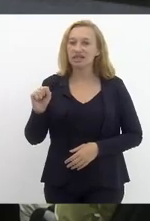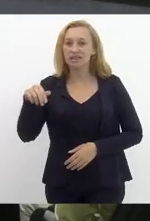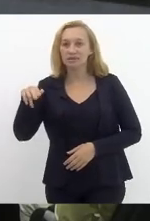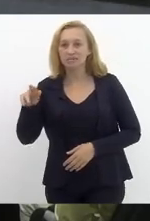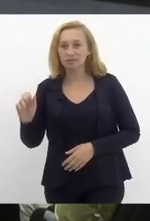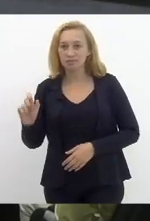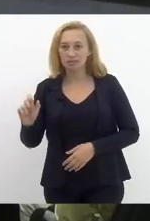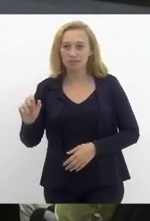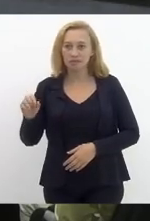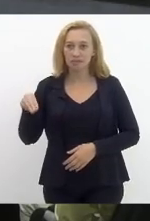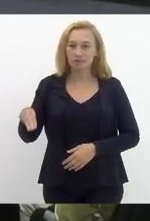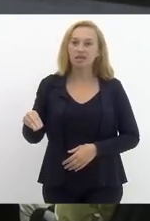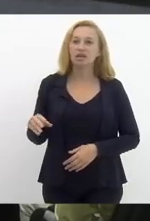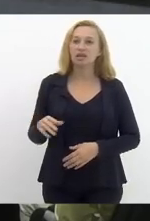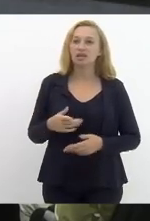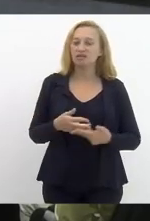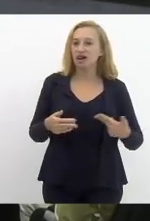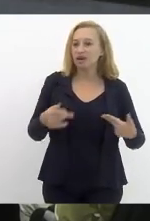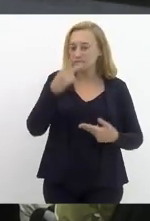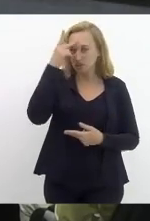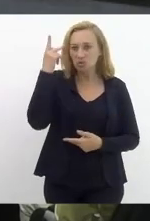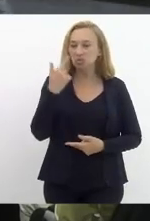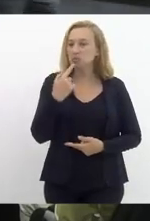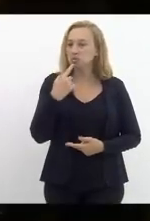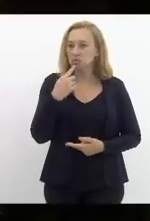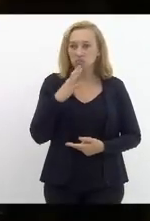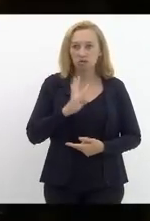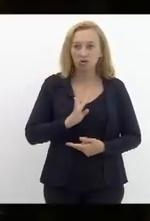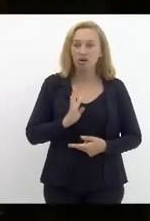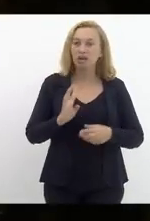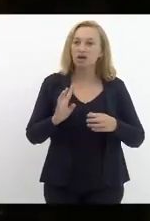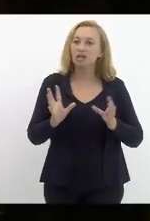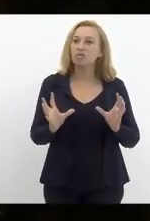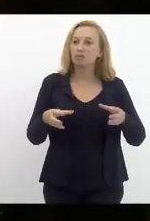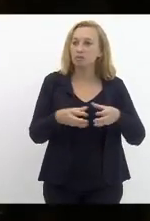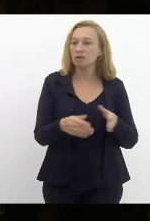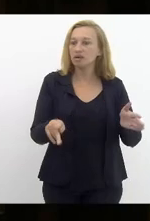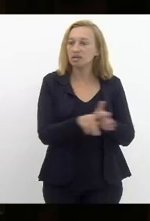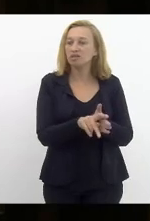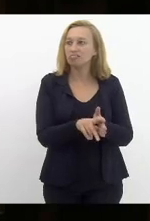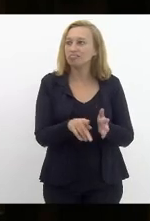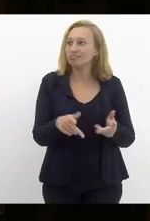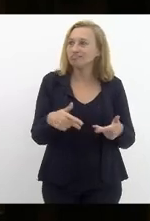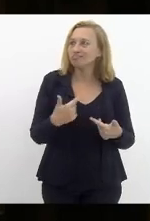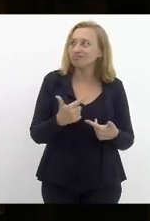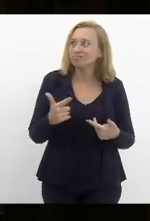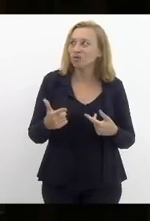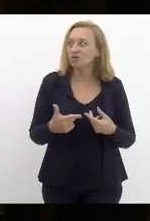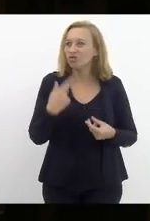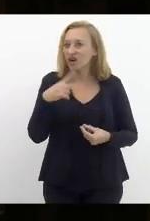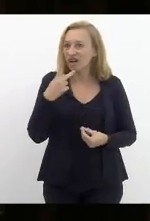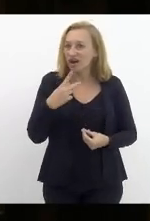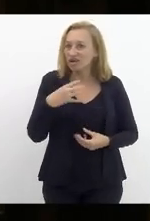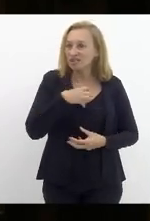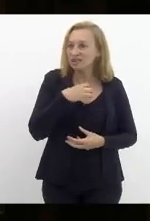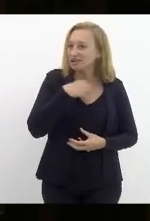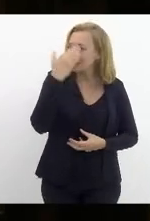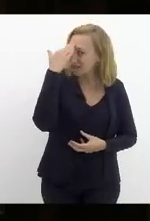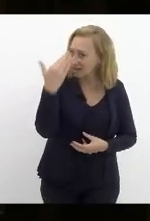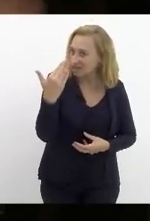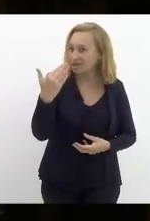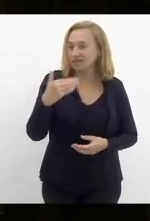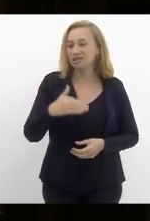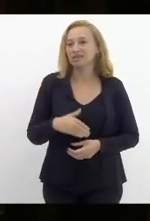que muitos ainda não me conhecem, mas eu também faço parte da comissão. E eu acho que não tem mais o que a gente acrescentar no sentido de